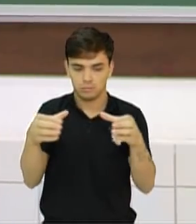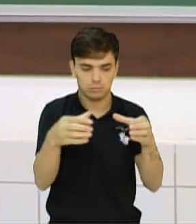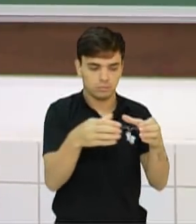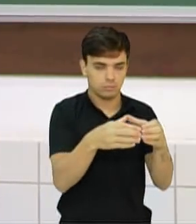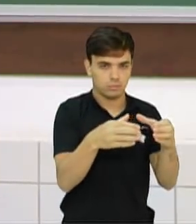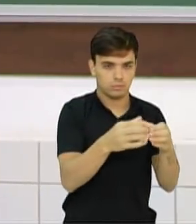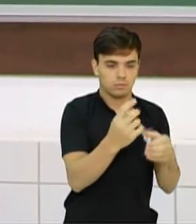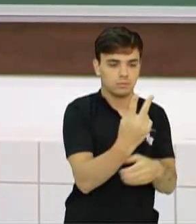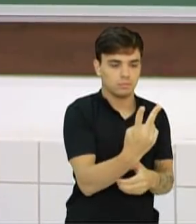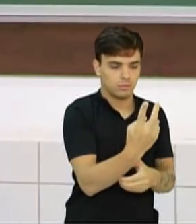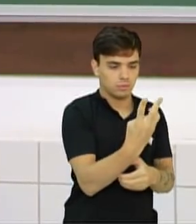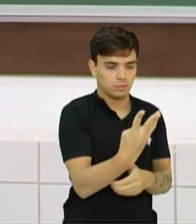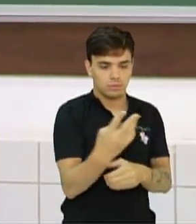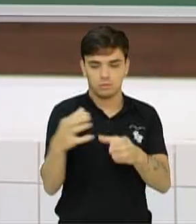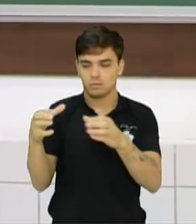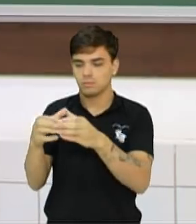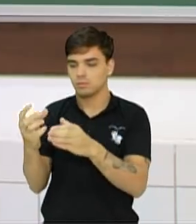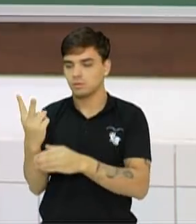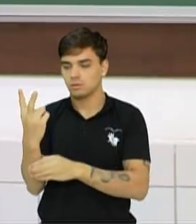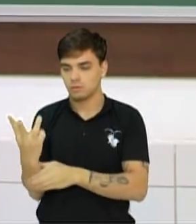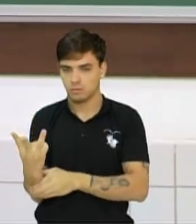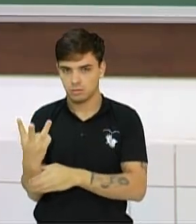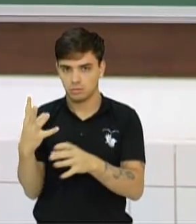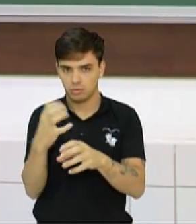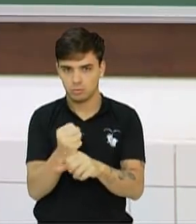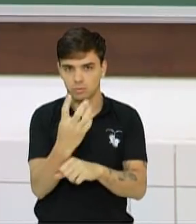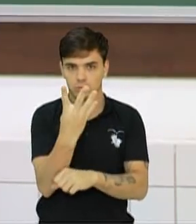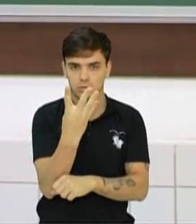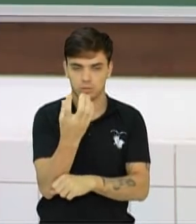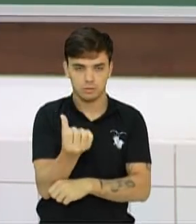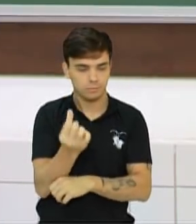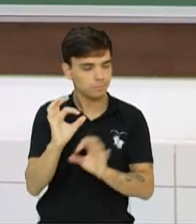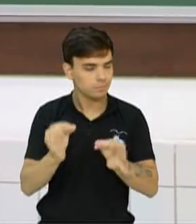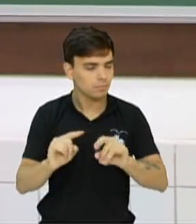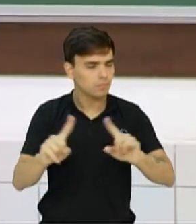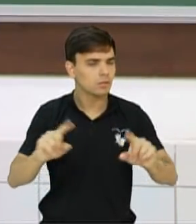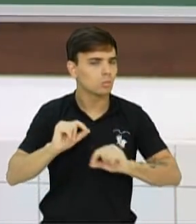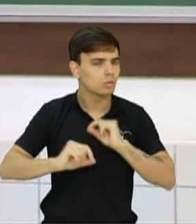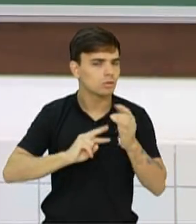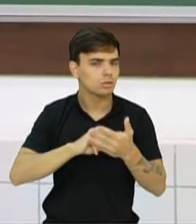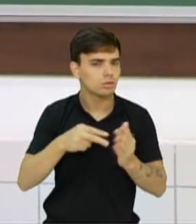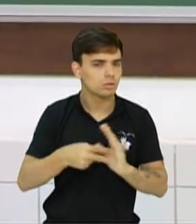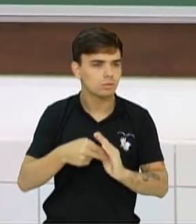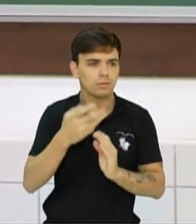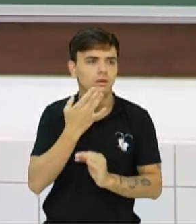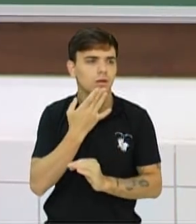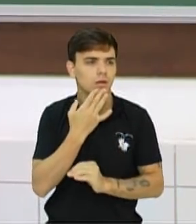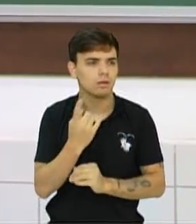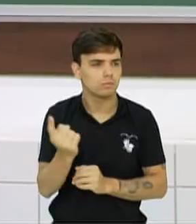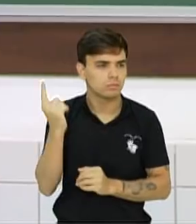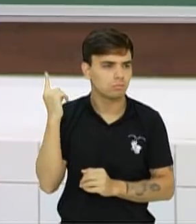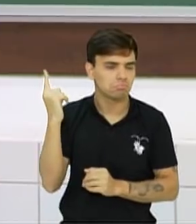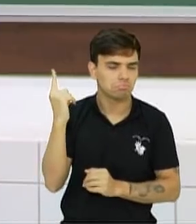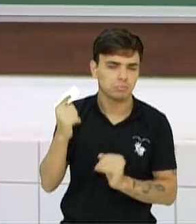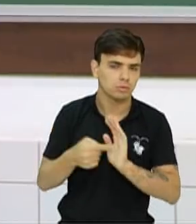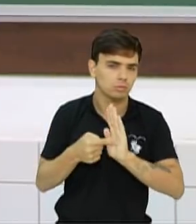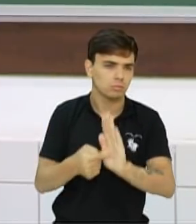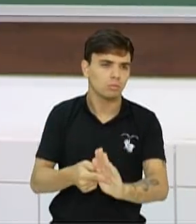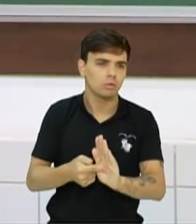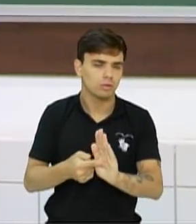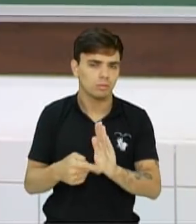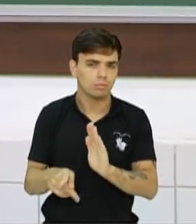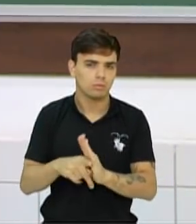haploides, 23 apenas, tá bom? Professor, mas o que significam essas cores dessa corda que você quer dizer que são